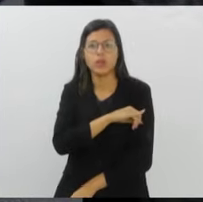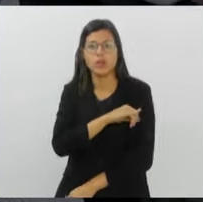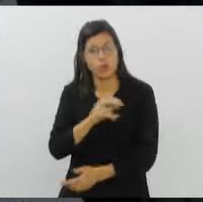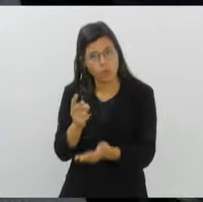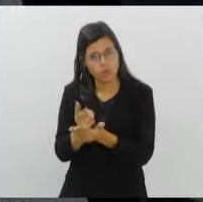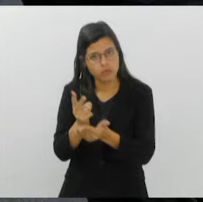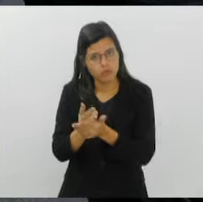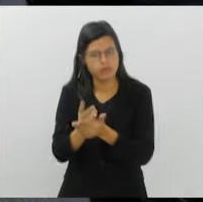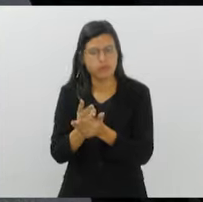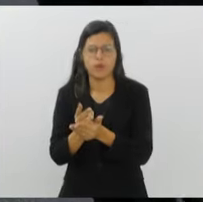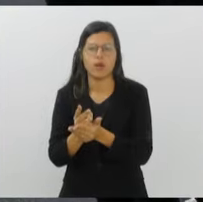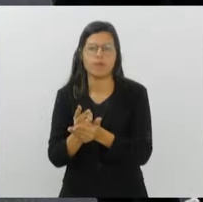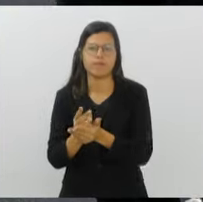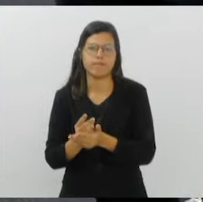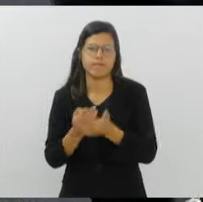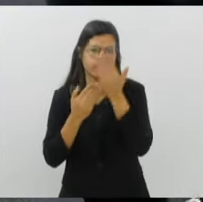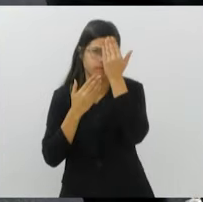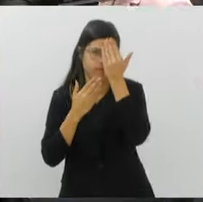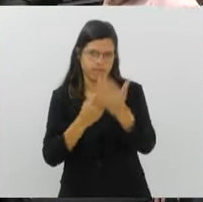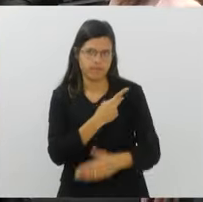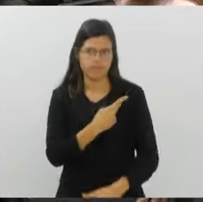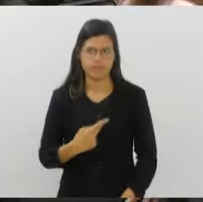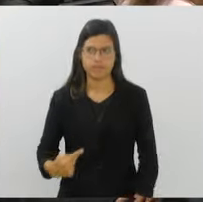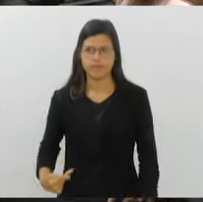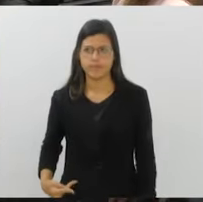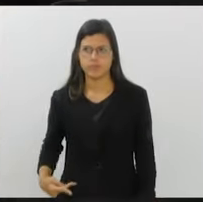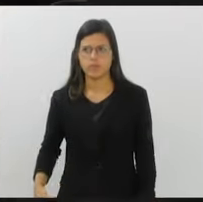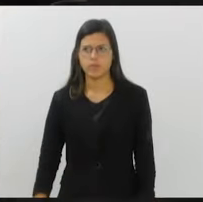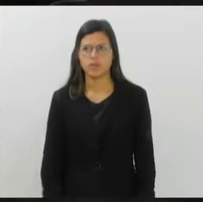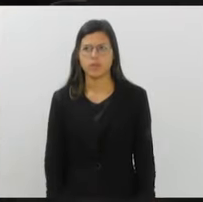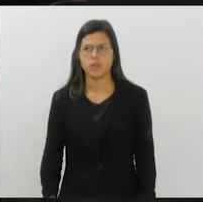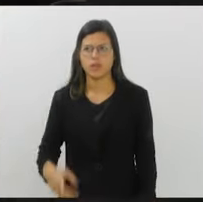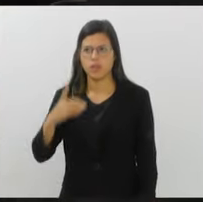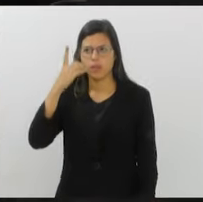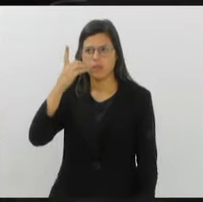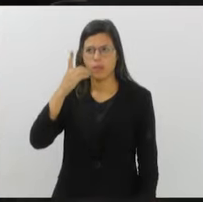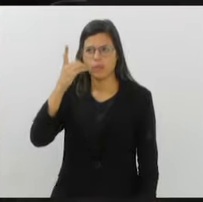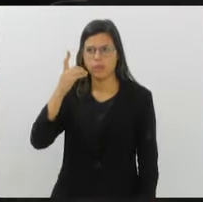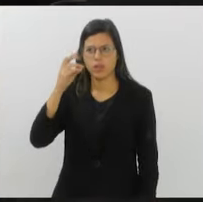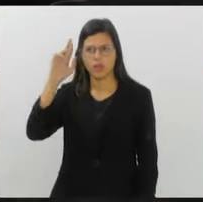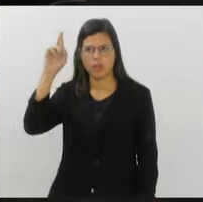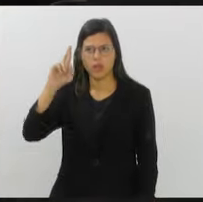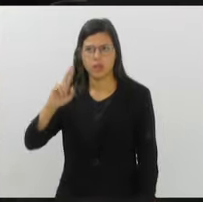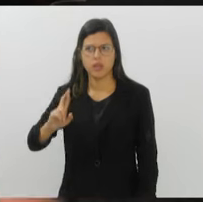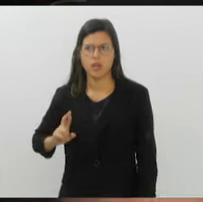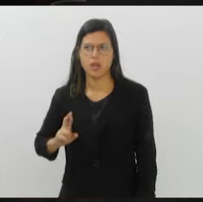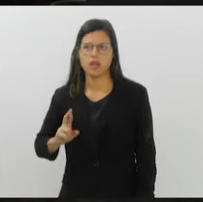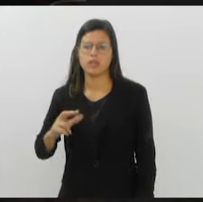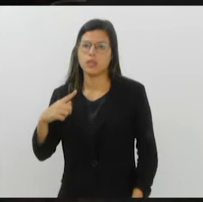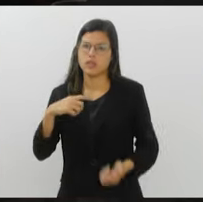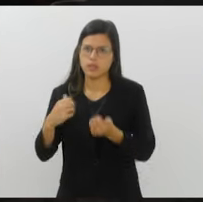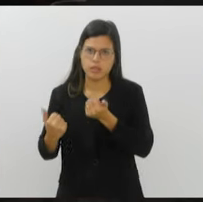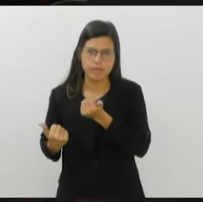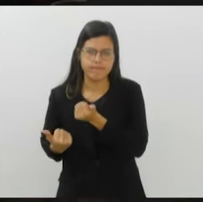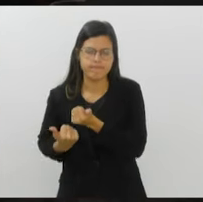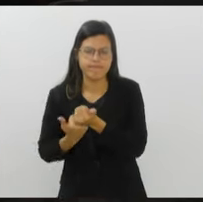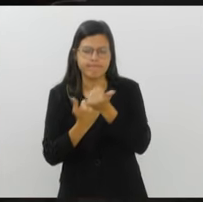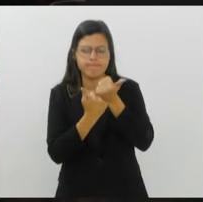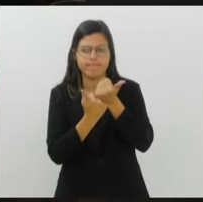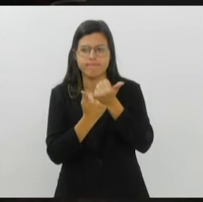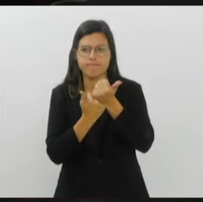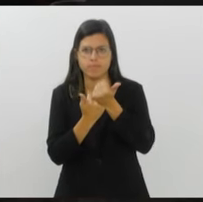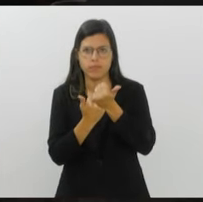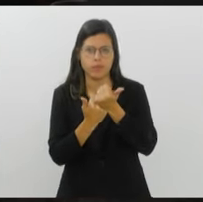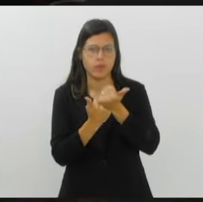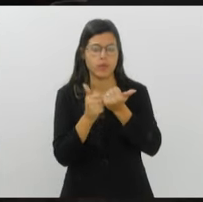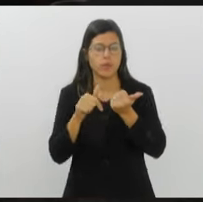atrás. Muito obrigada, senhora presidenta. Deputada ordem, Renata Souza, tem aqui o meu apoio. Como